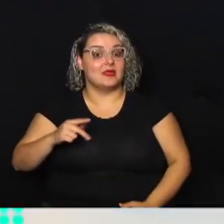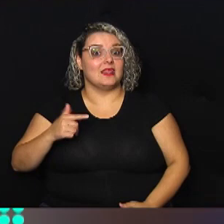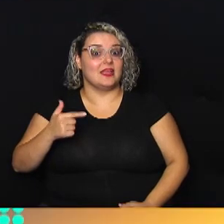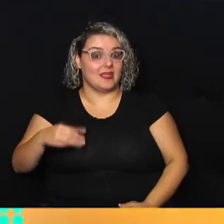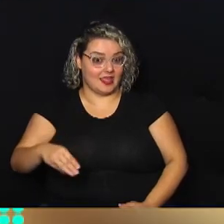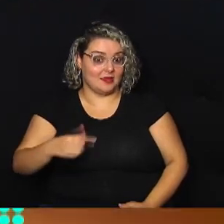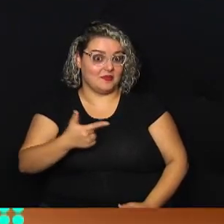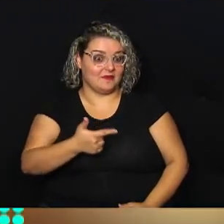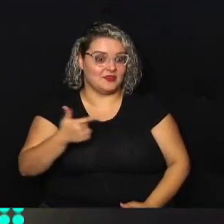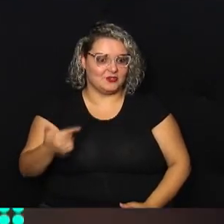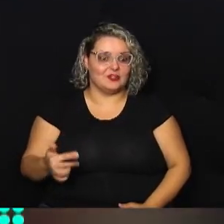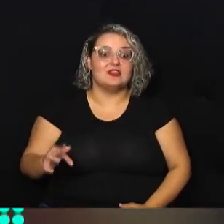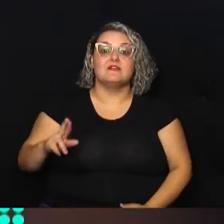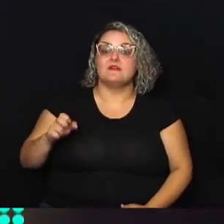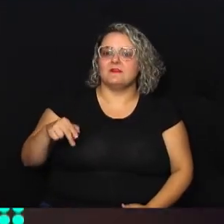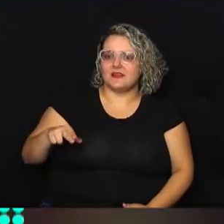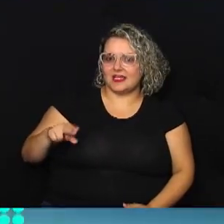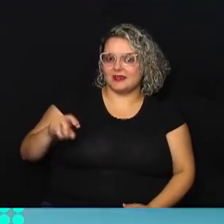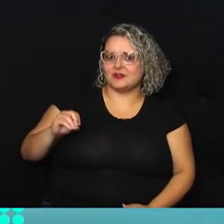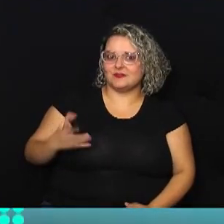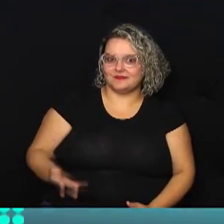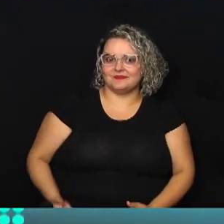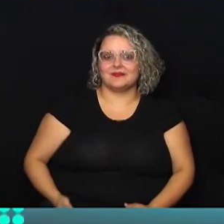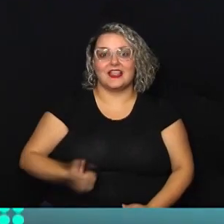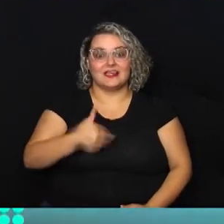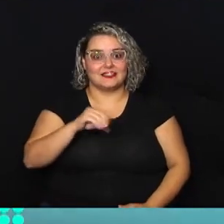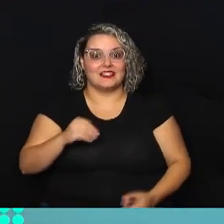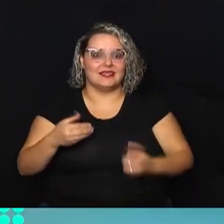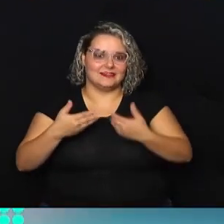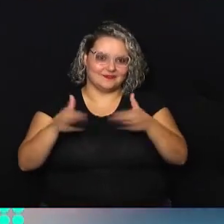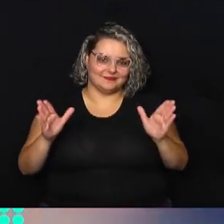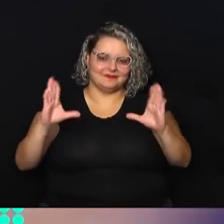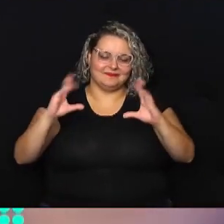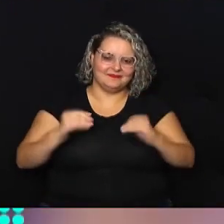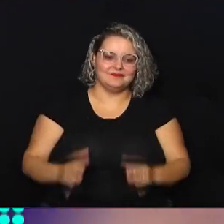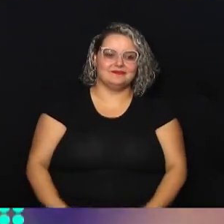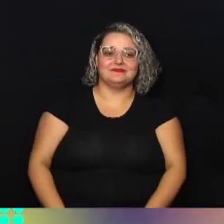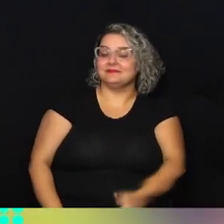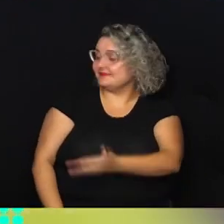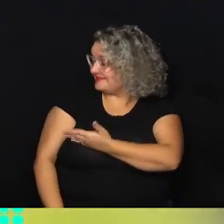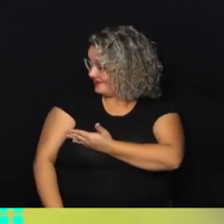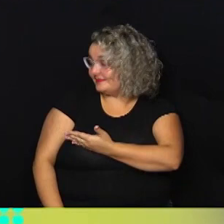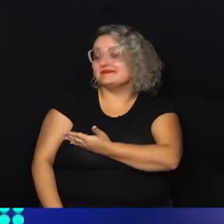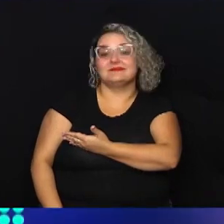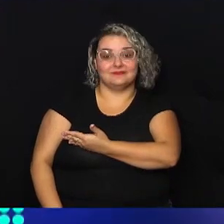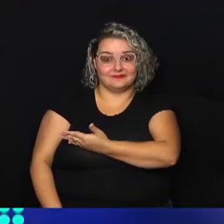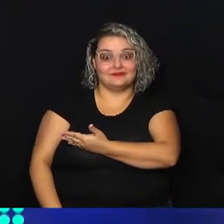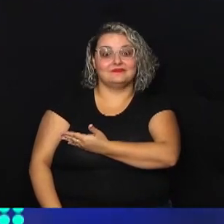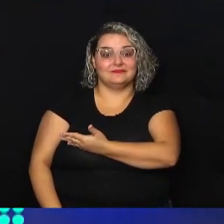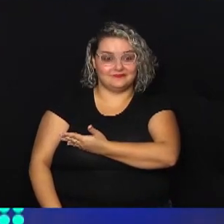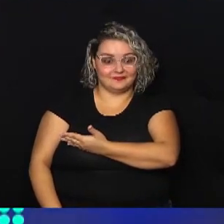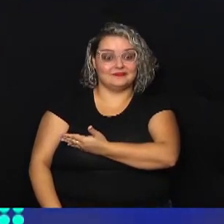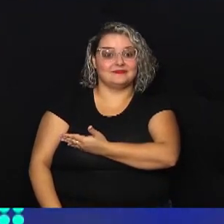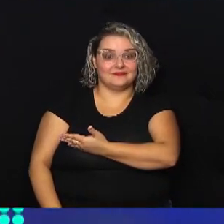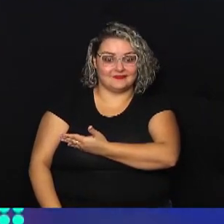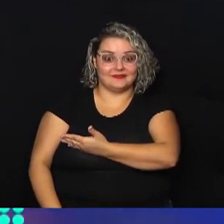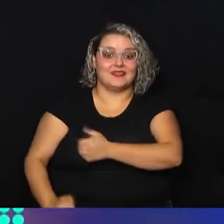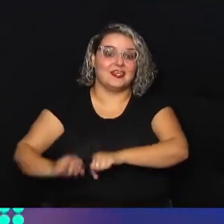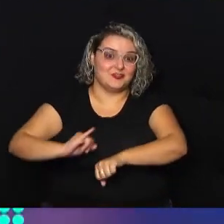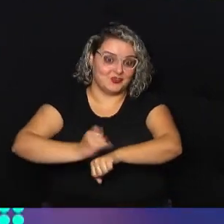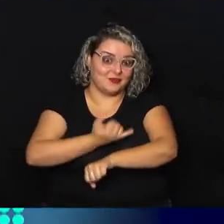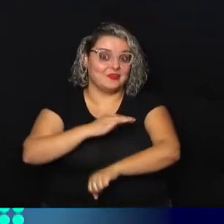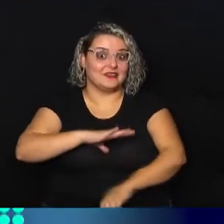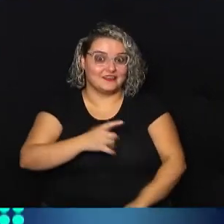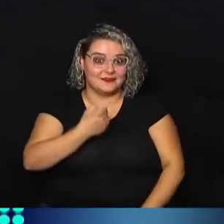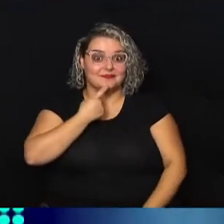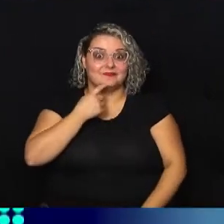Fresno. A casa abre às 10 da noite. A Banda Maneva se apresenta hoje na Red Eventos, em Jaguariúna. O